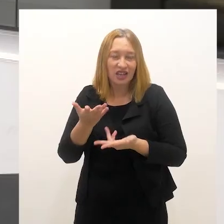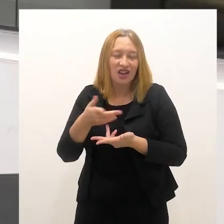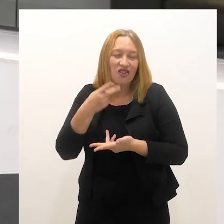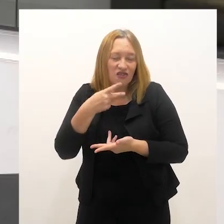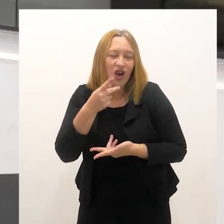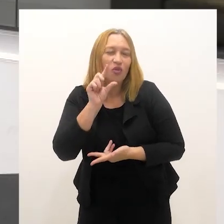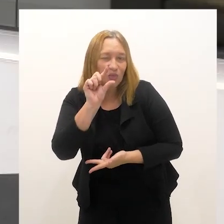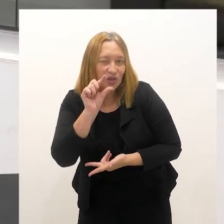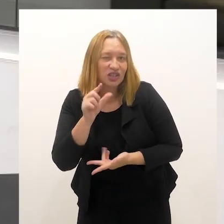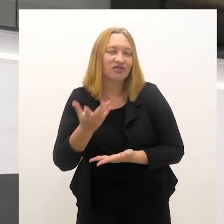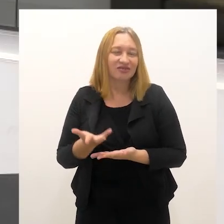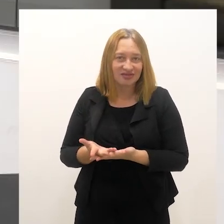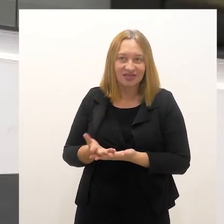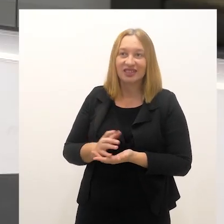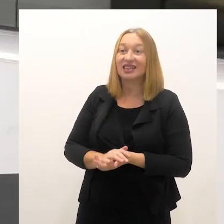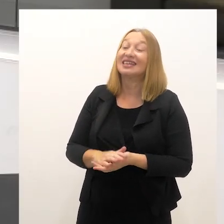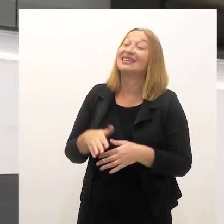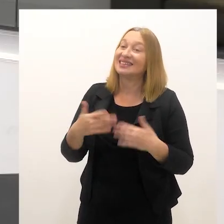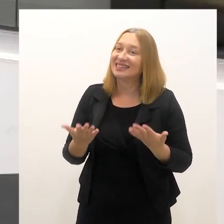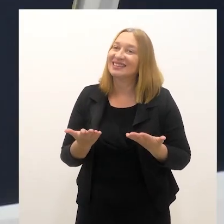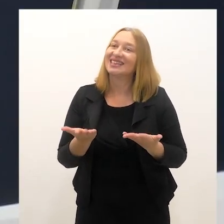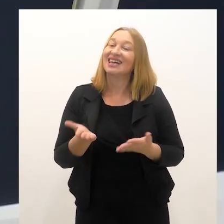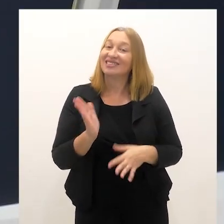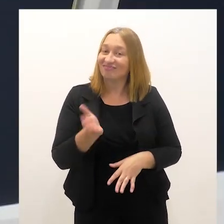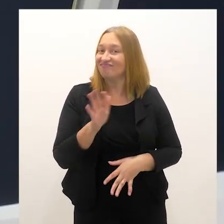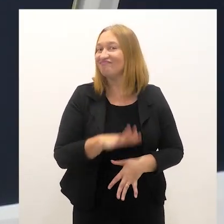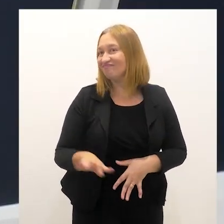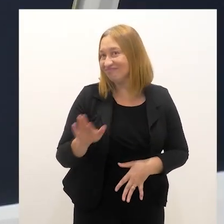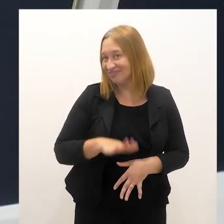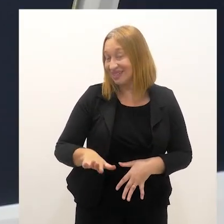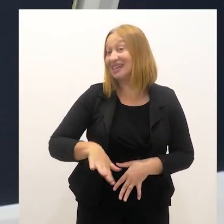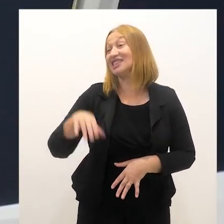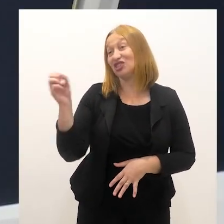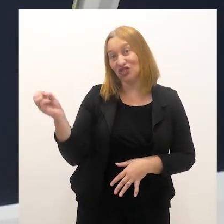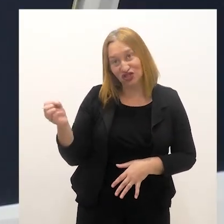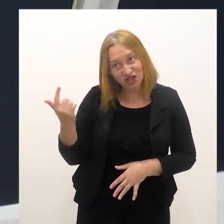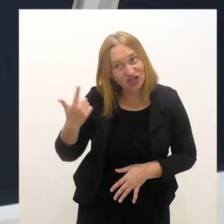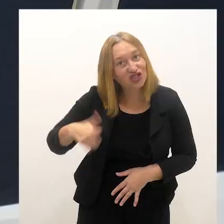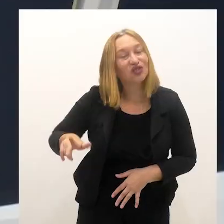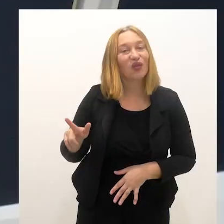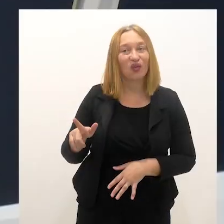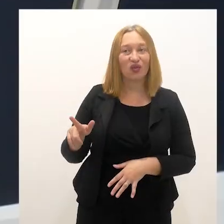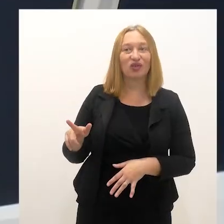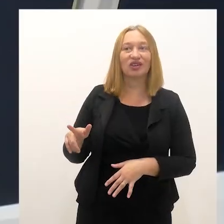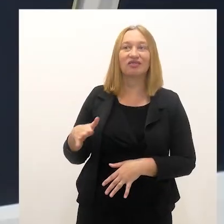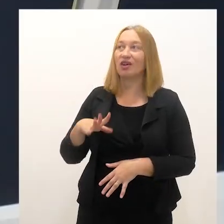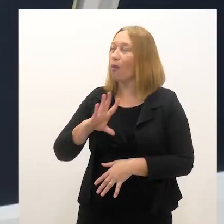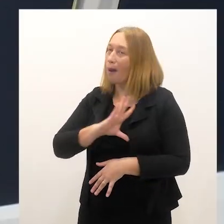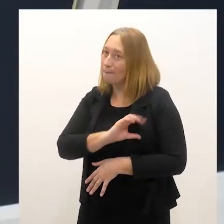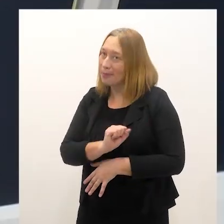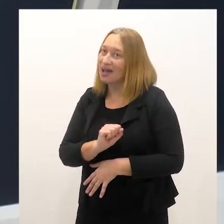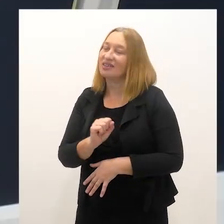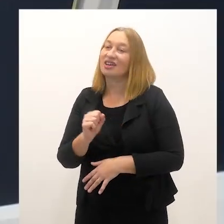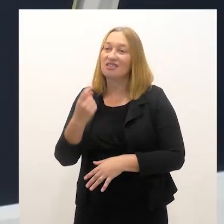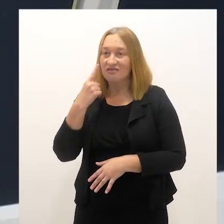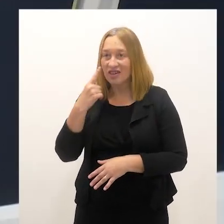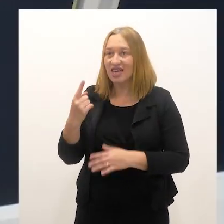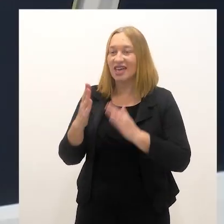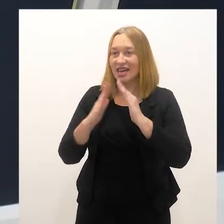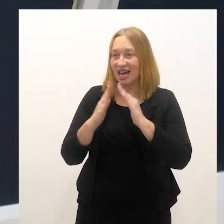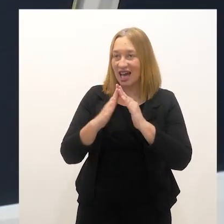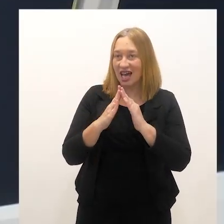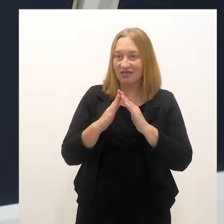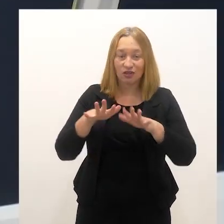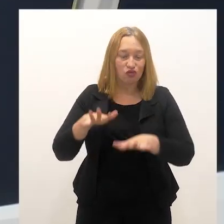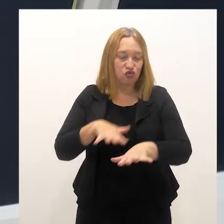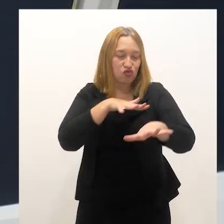coisas. Então me conta mais um pouquinho dessa história. Pois é, desde criança, de novo, uma das coisas que a gente adorava ver em